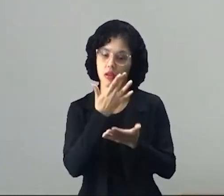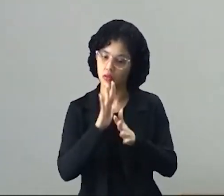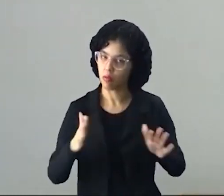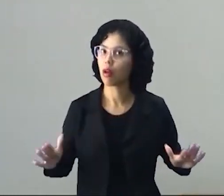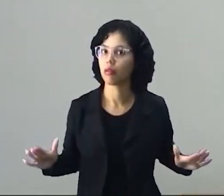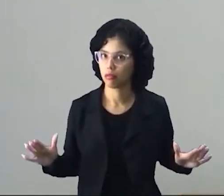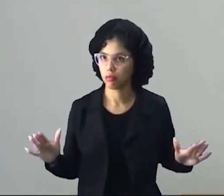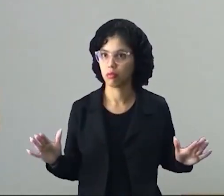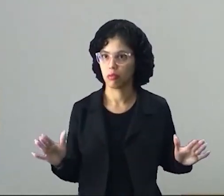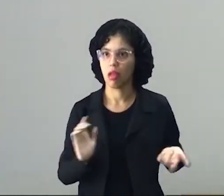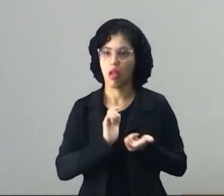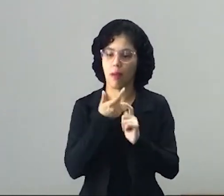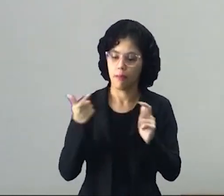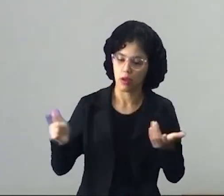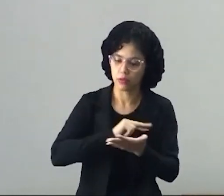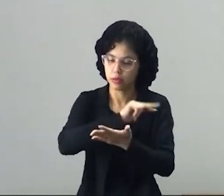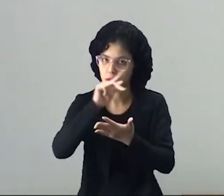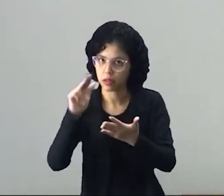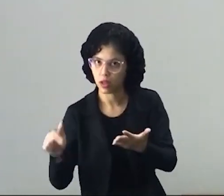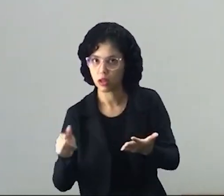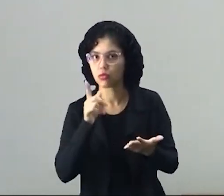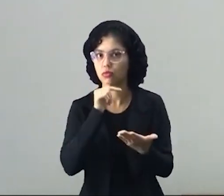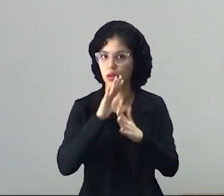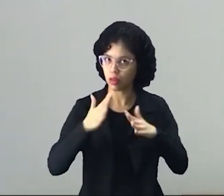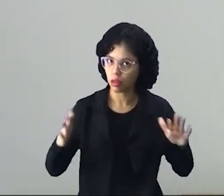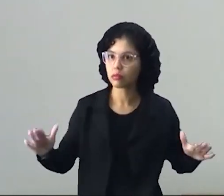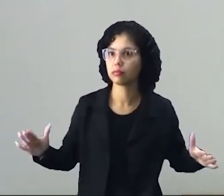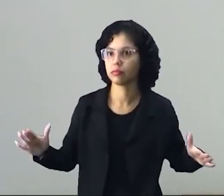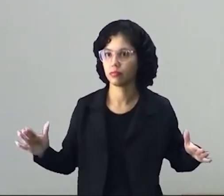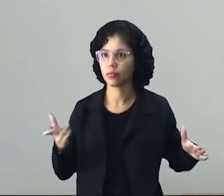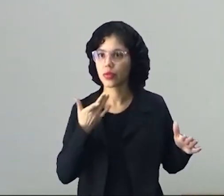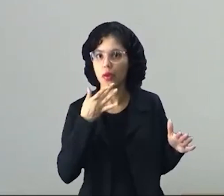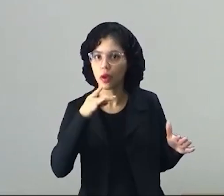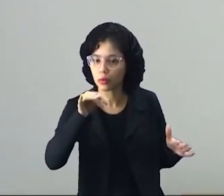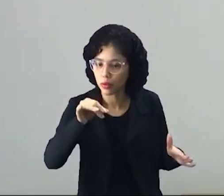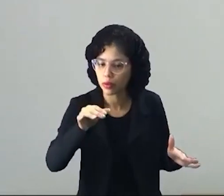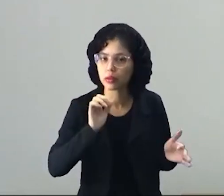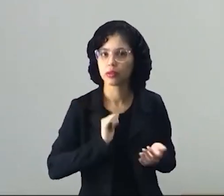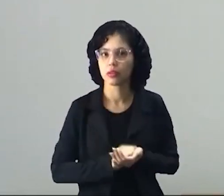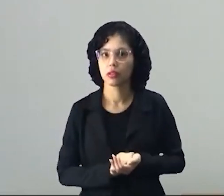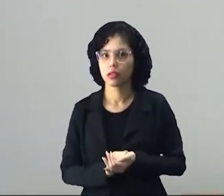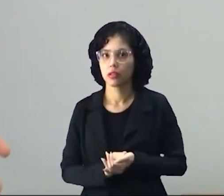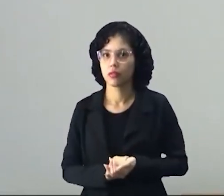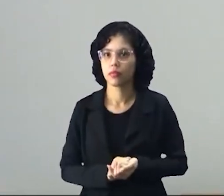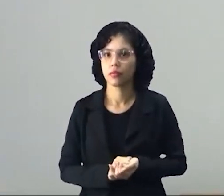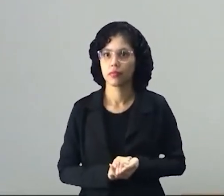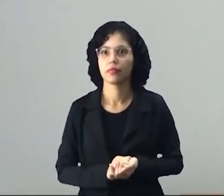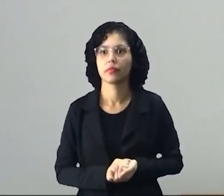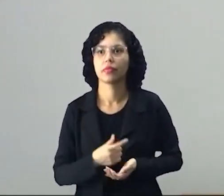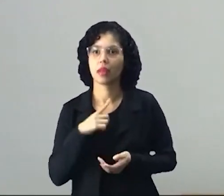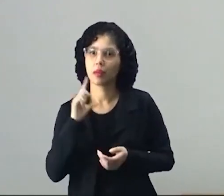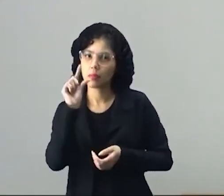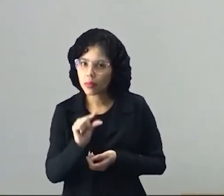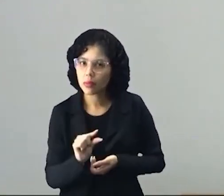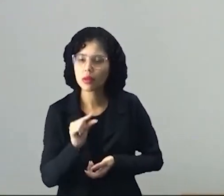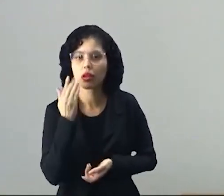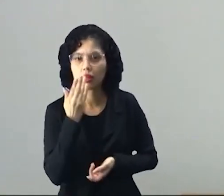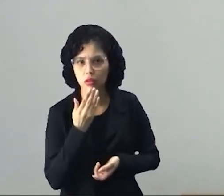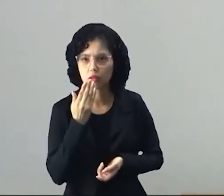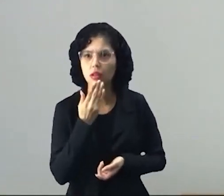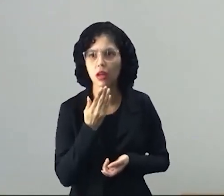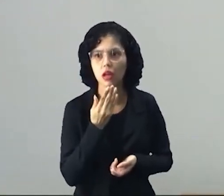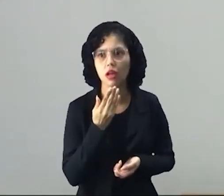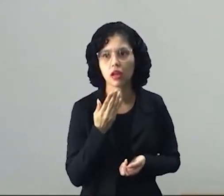salgada, certo? Então, maior diversidade desses grupos na água salgada. Nós temos esponjas de água doce, mas são mais raras.